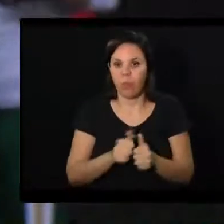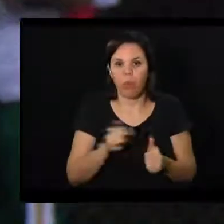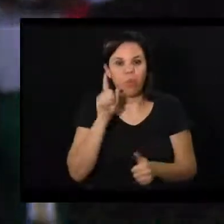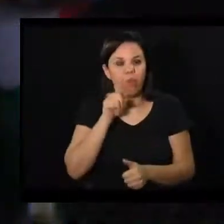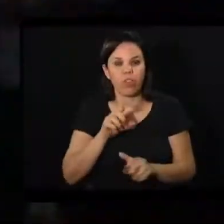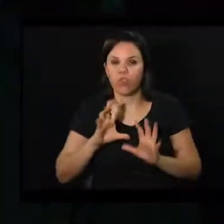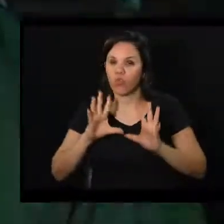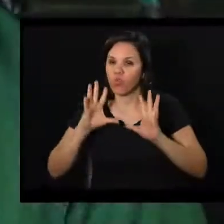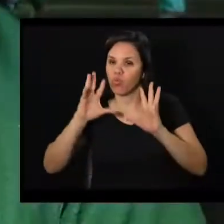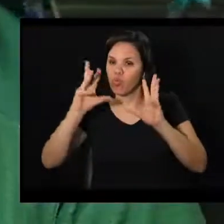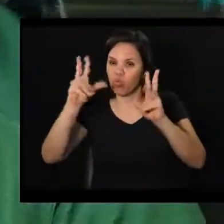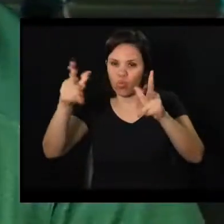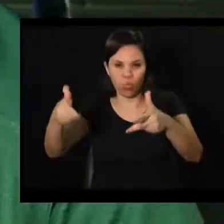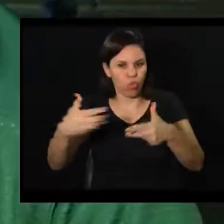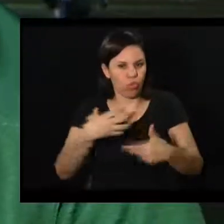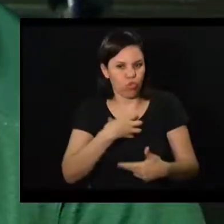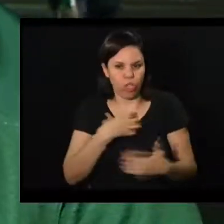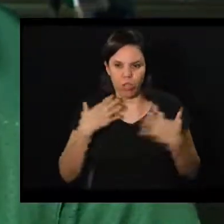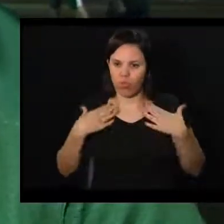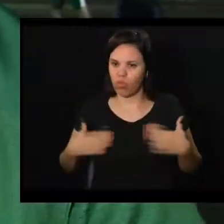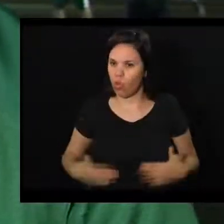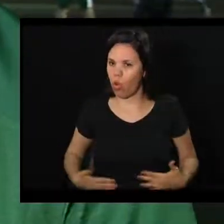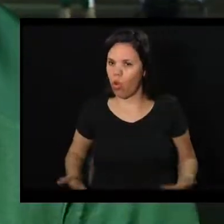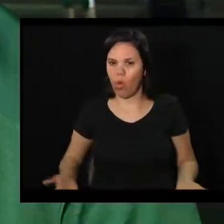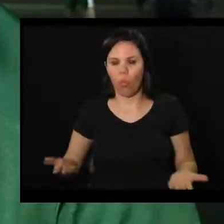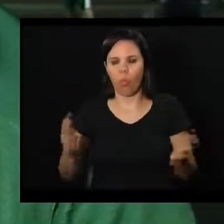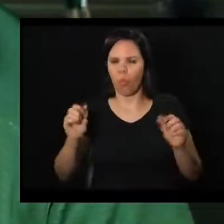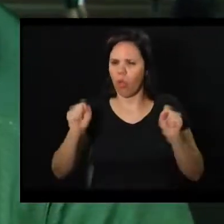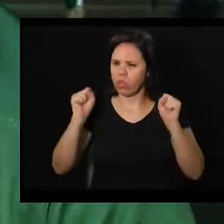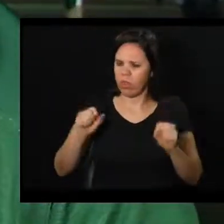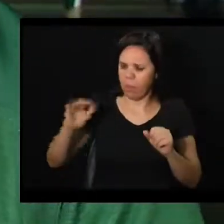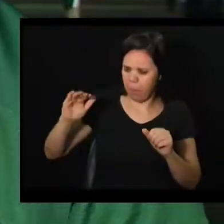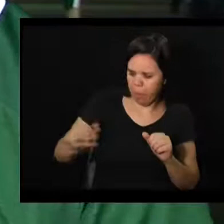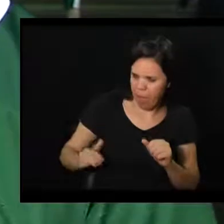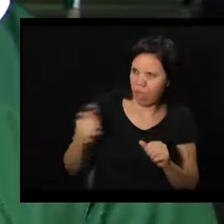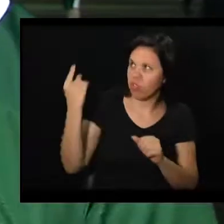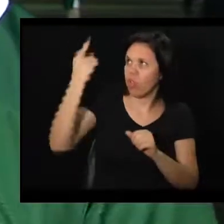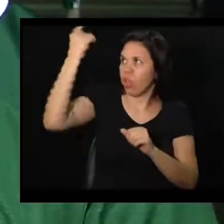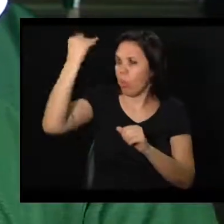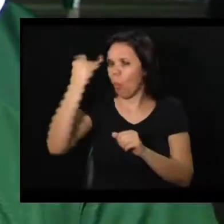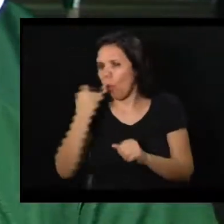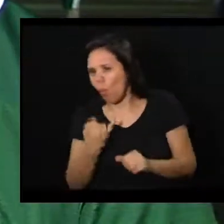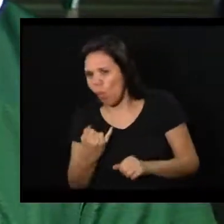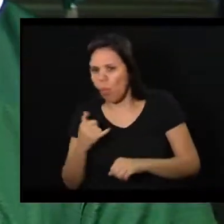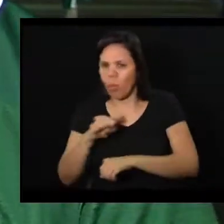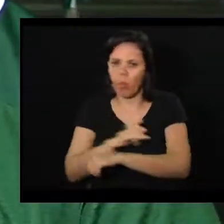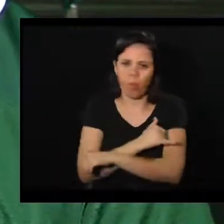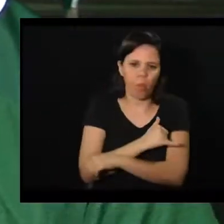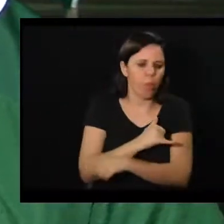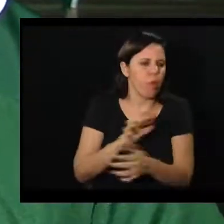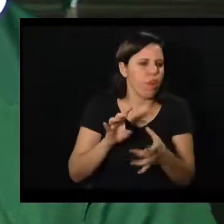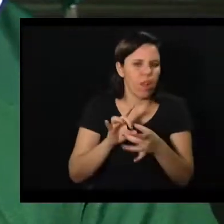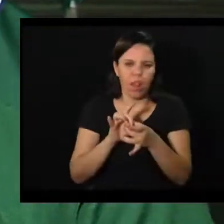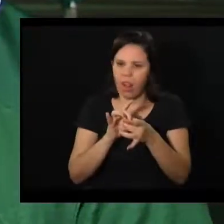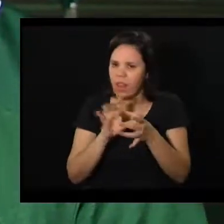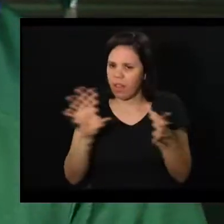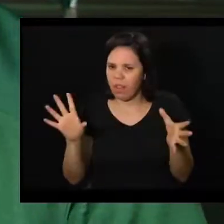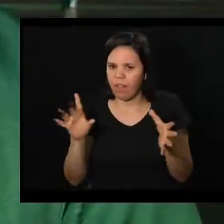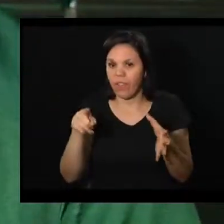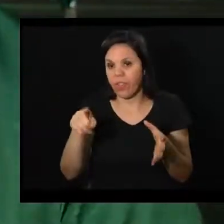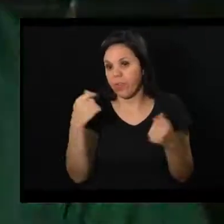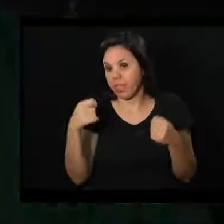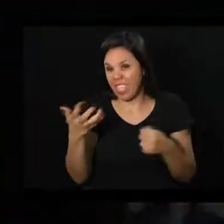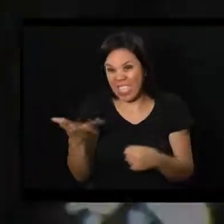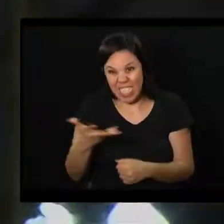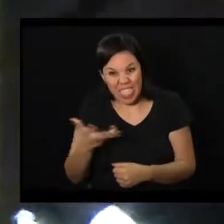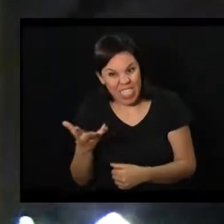Digamos que é o esporte mais democrático que existe. Do mais baixo para o mais alto tem lugar, do mais magrinho para o mais gordinho tem lugar. A coisa que você precisa é ser